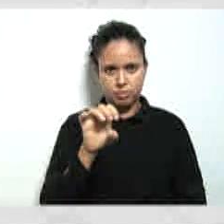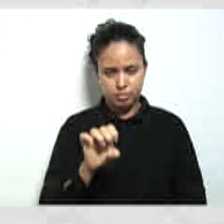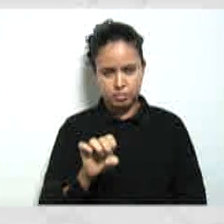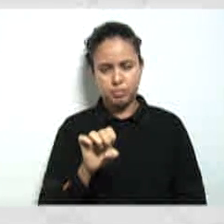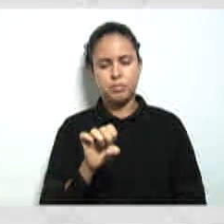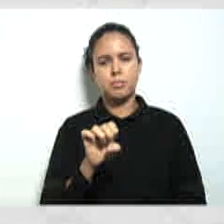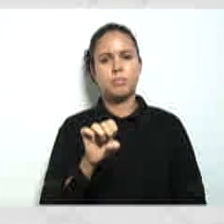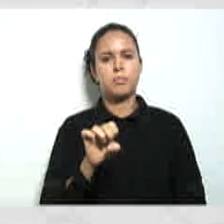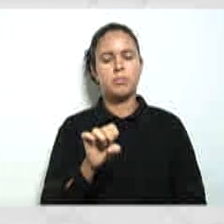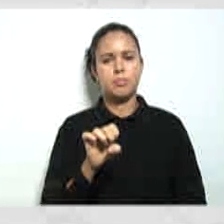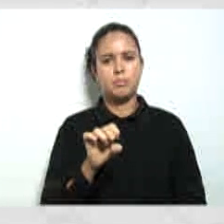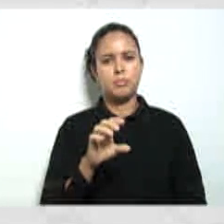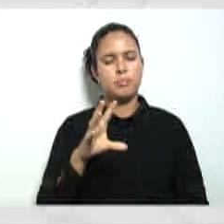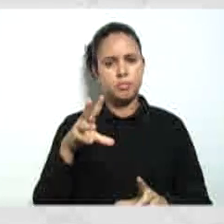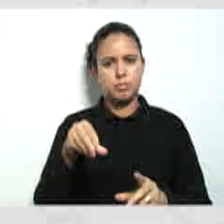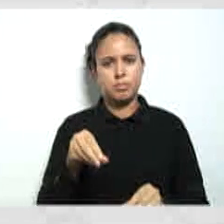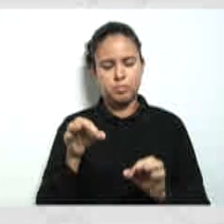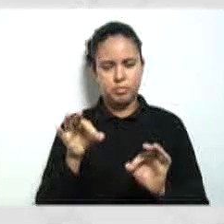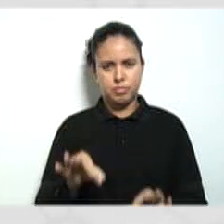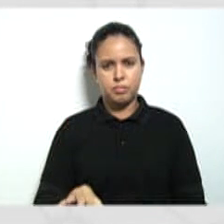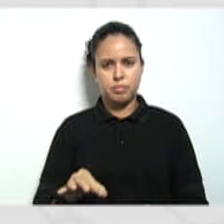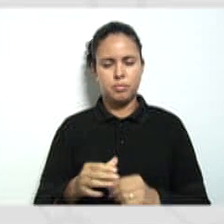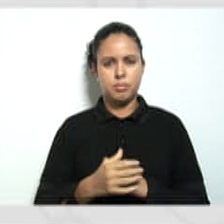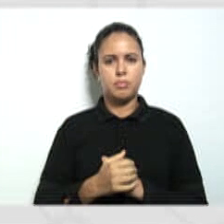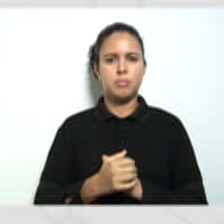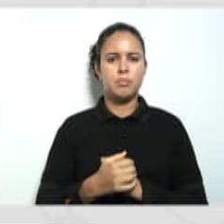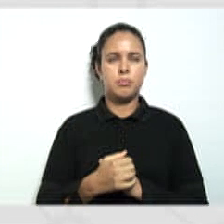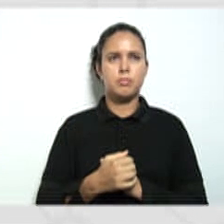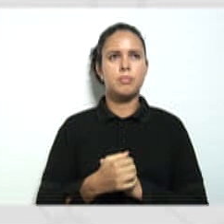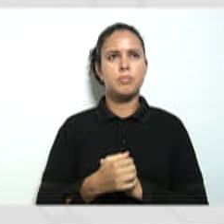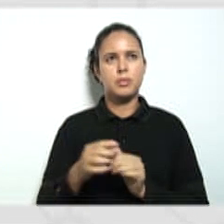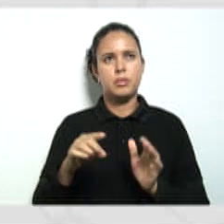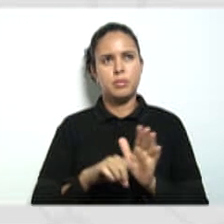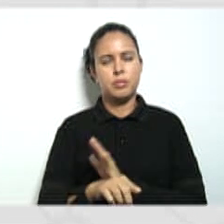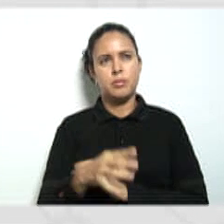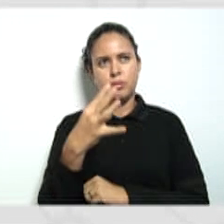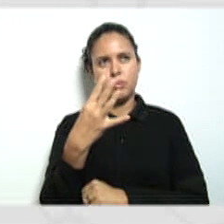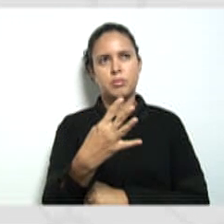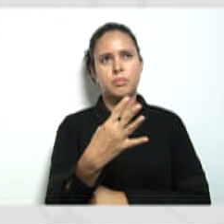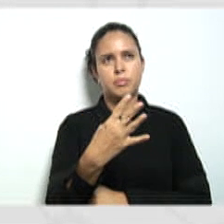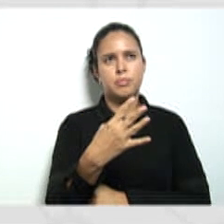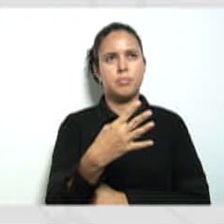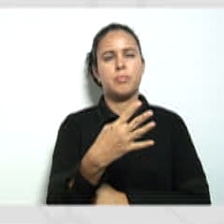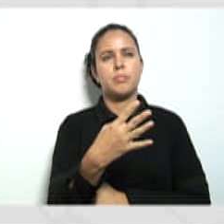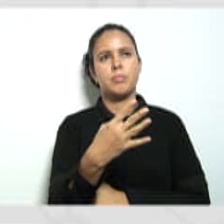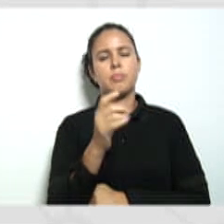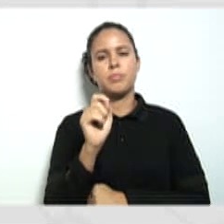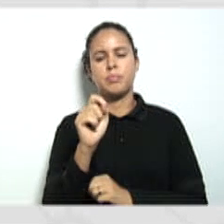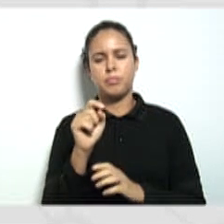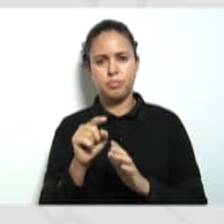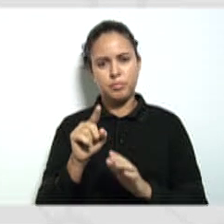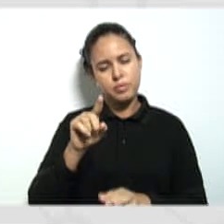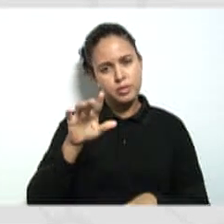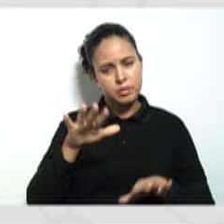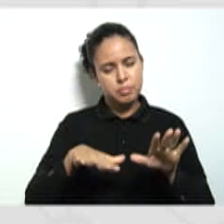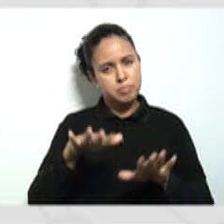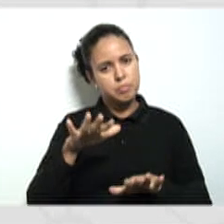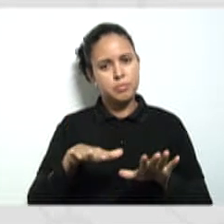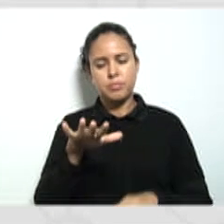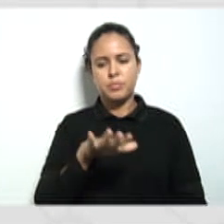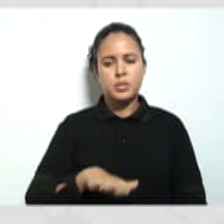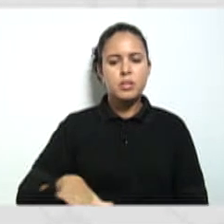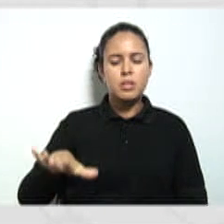3A. Todos estão corretos. Vamos ver então a nossa questão número 4. A gente fala na questão número 4 que tem para identificar qual é o